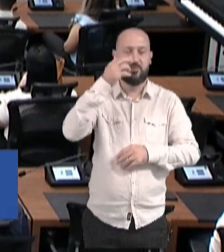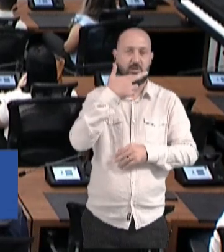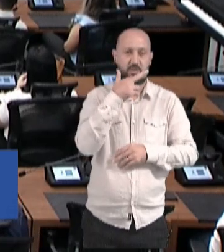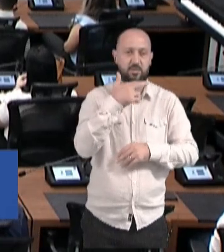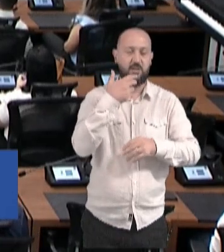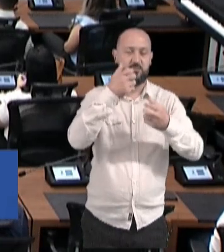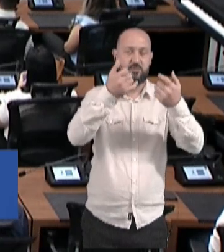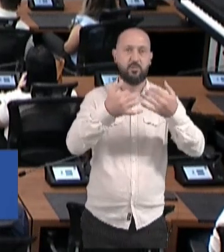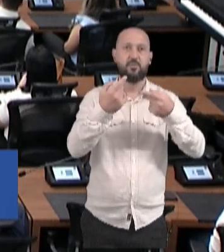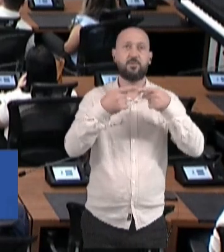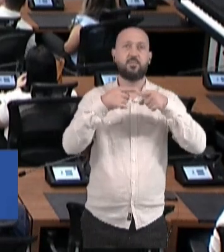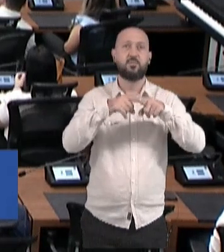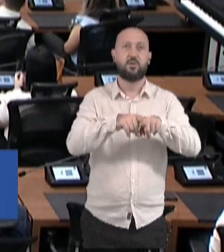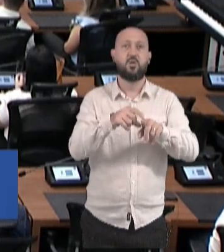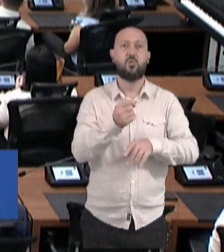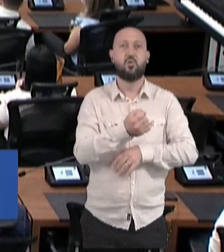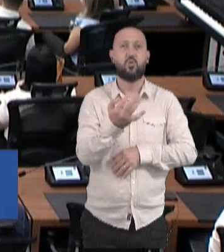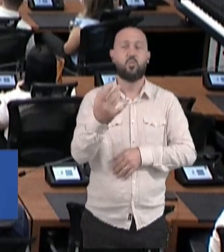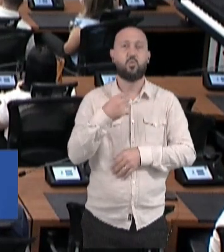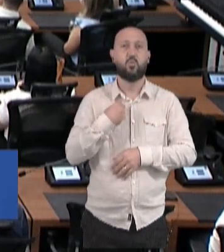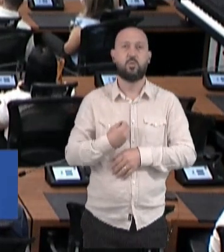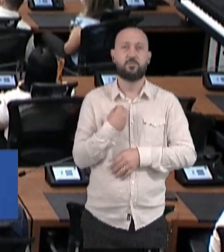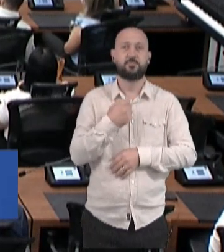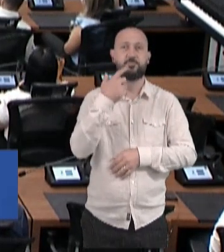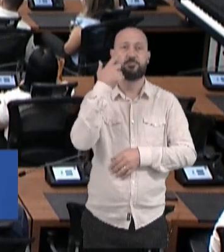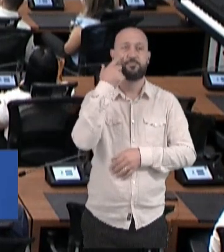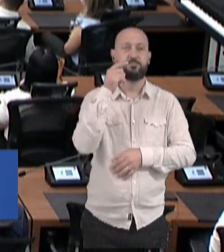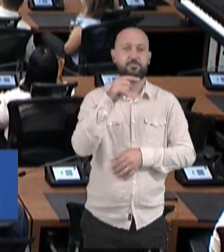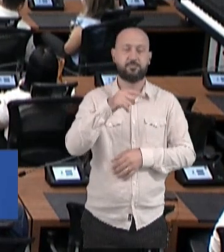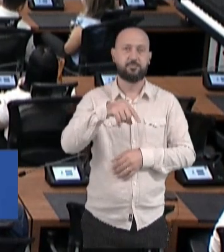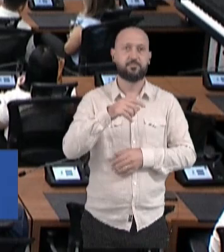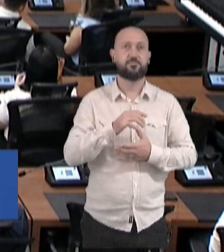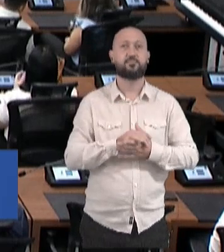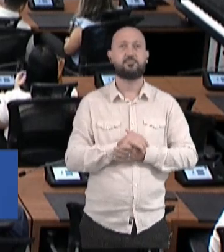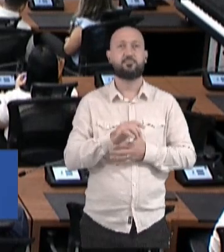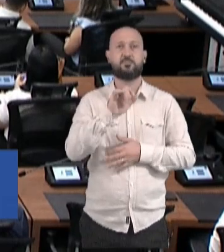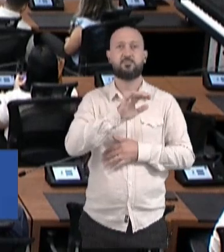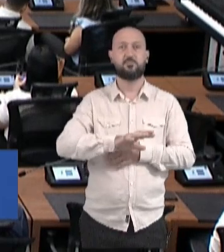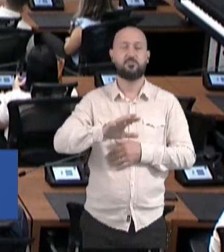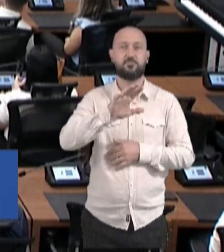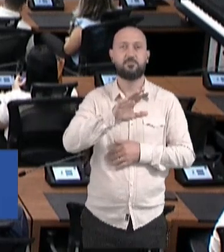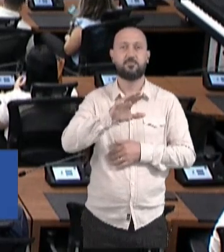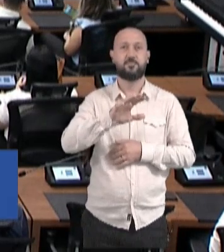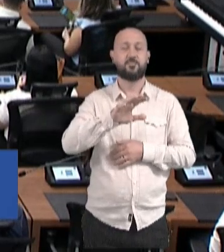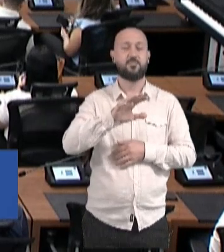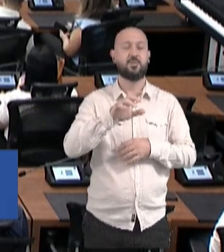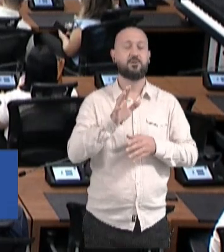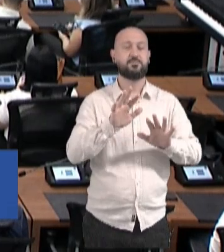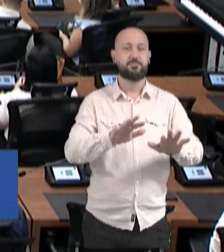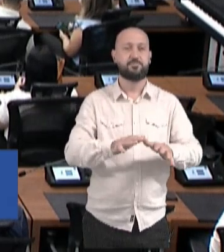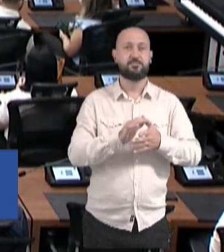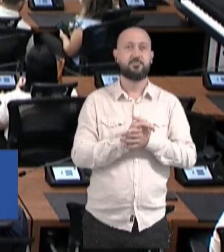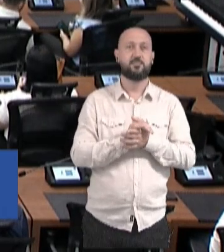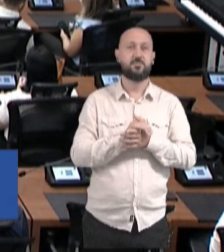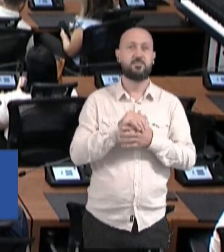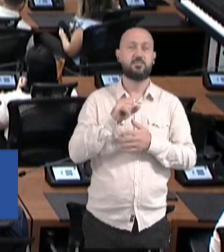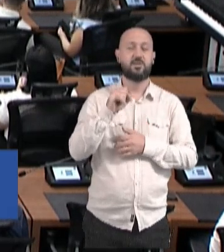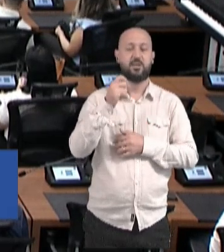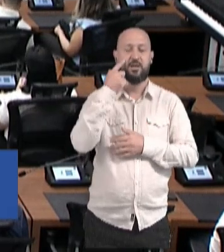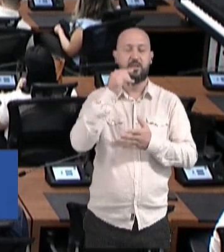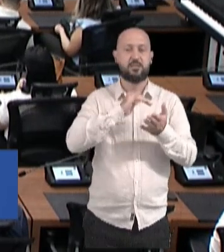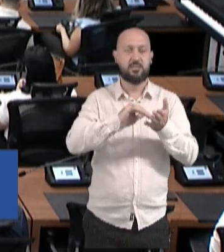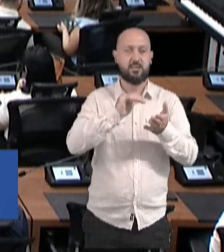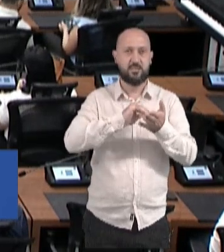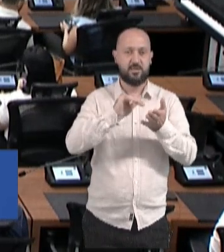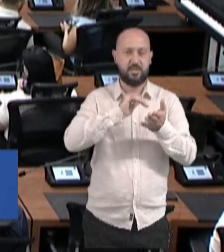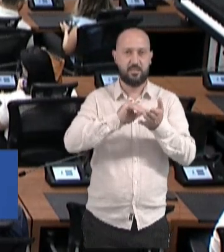estava falando dos parceiros, olha só a quantidade de parceiros enquanto a gente observa ali as imagens do nosso plenário Júlio Maia. SEMADESC, né, que é a